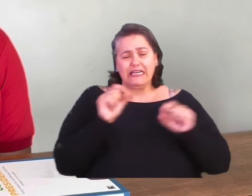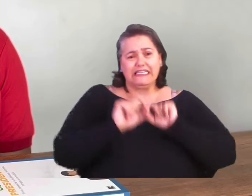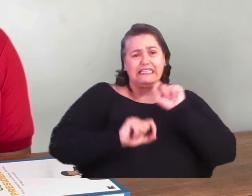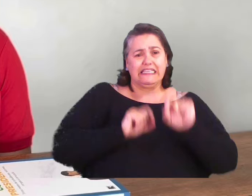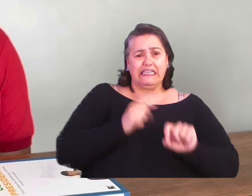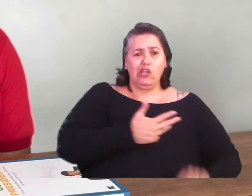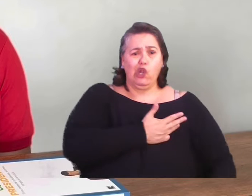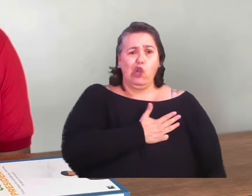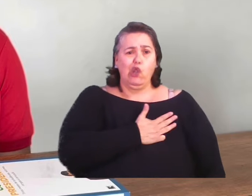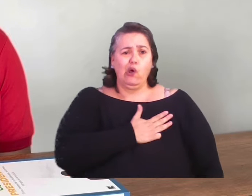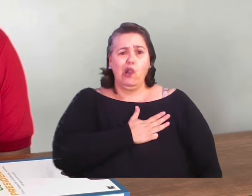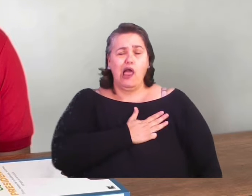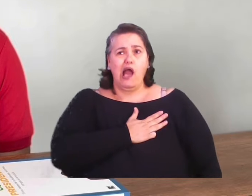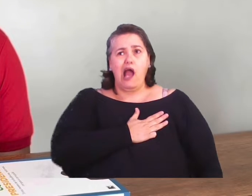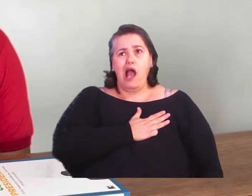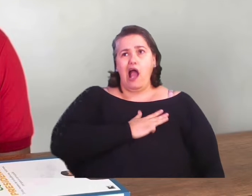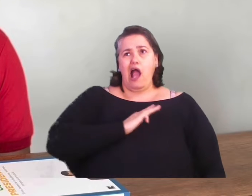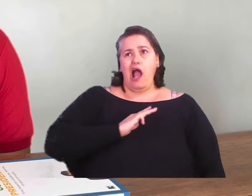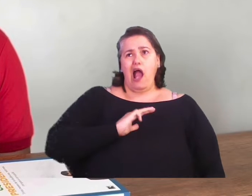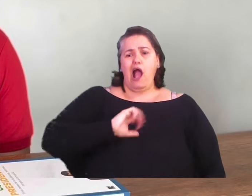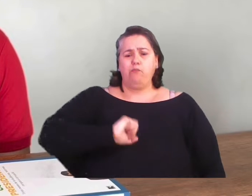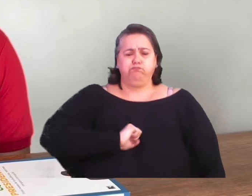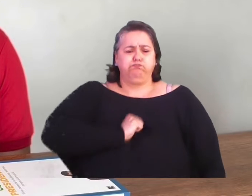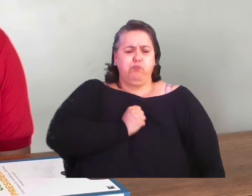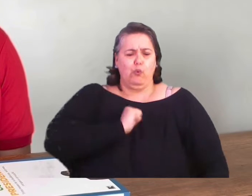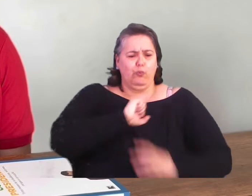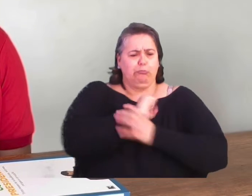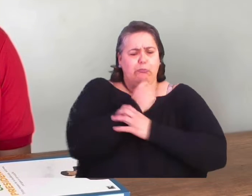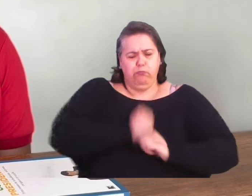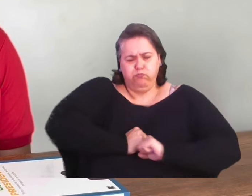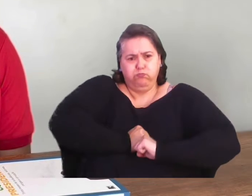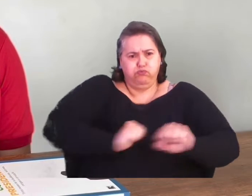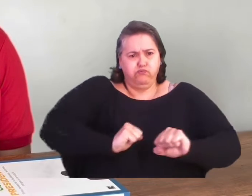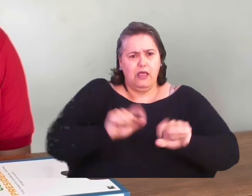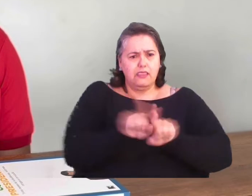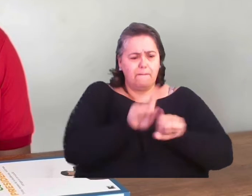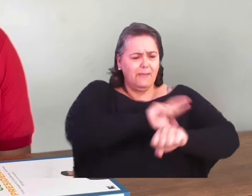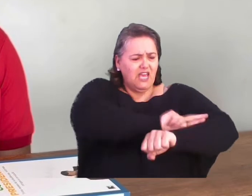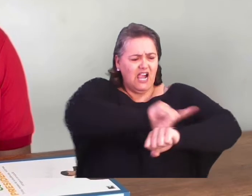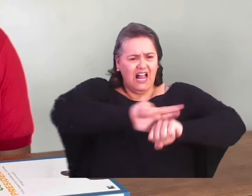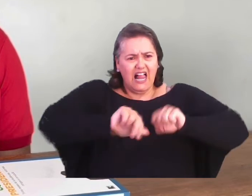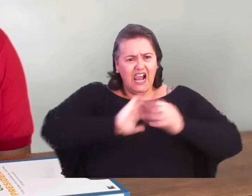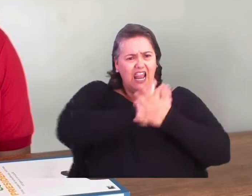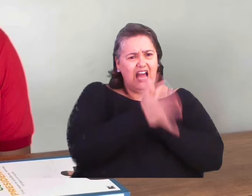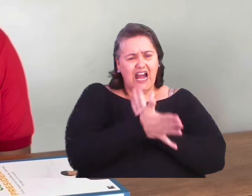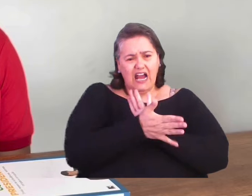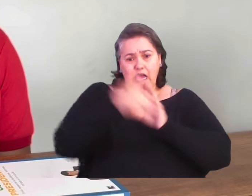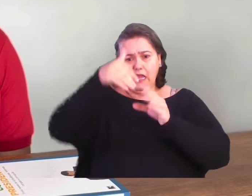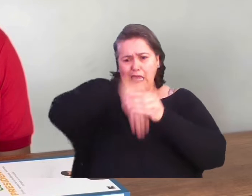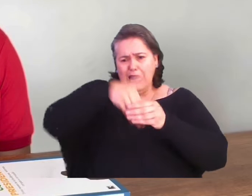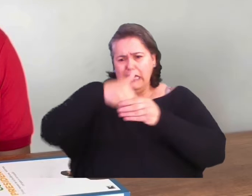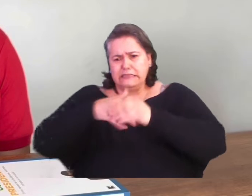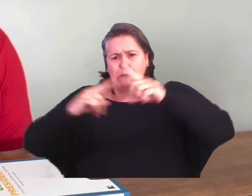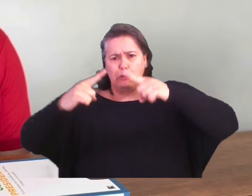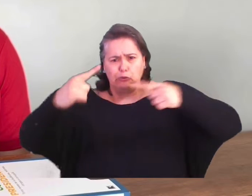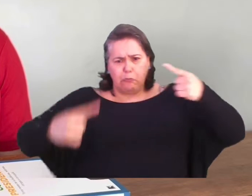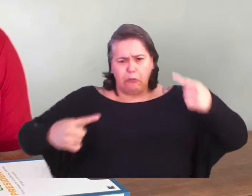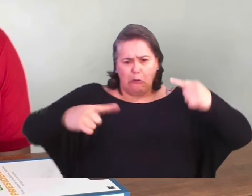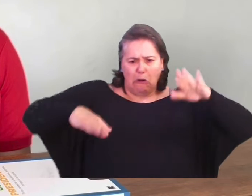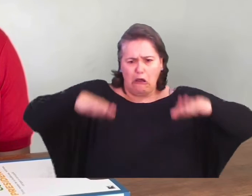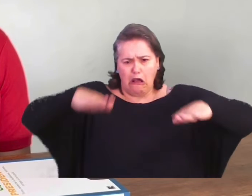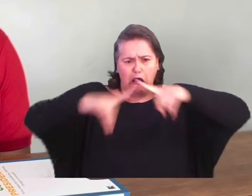que Lula teria defendido o aborto e que era racista. A eleição muito polarizada,